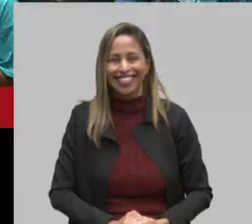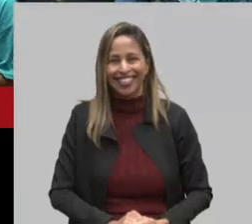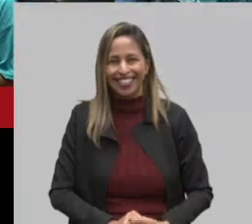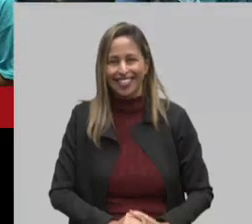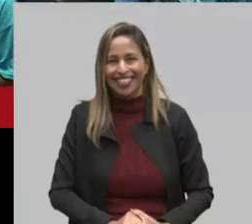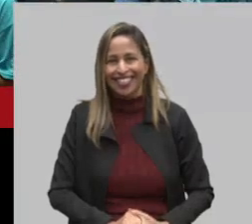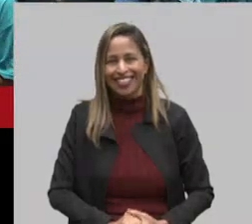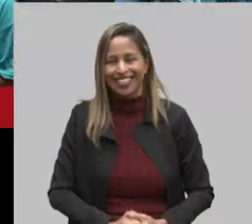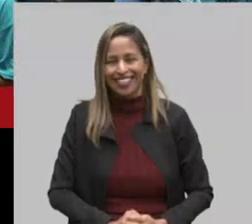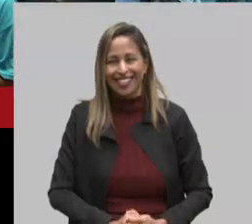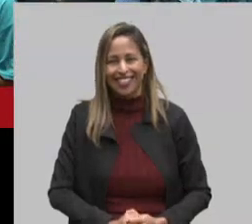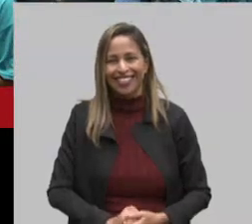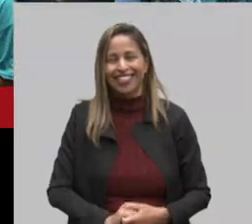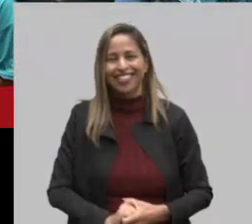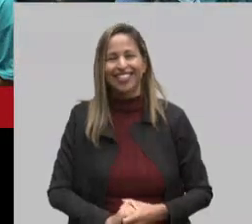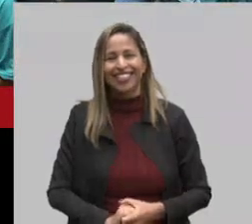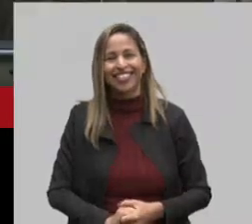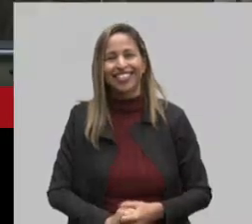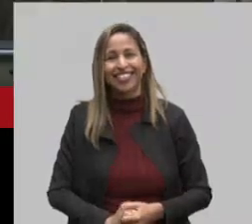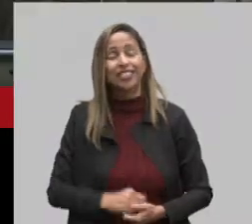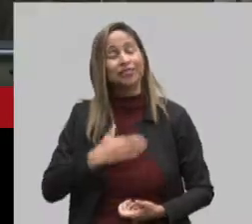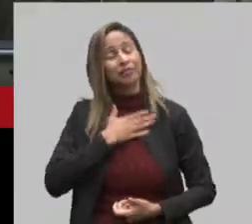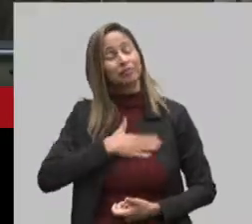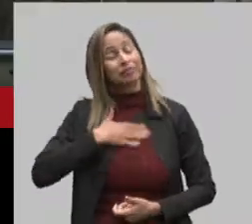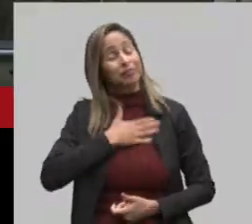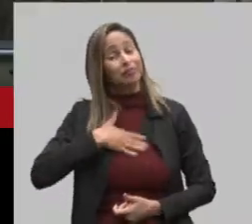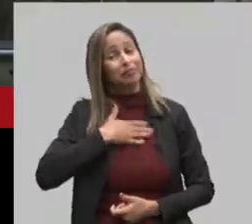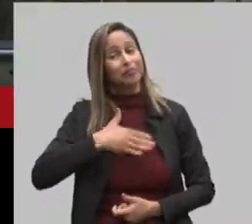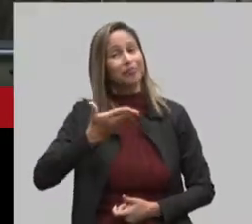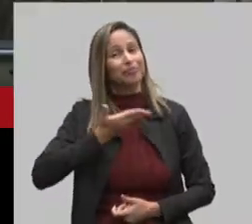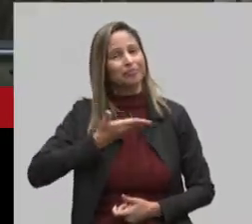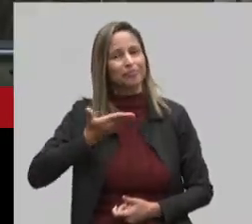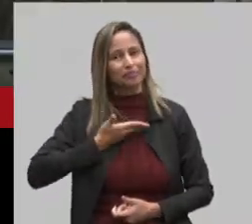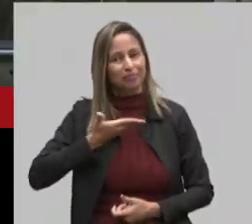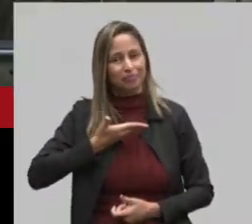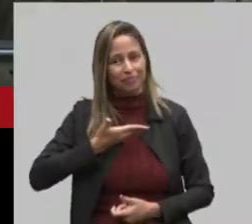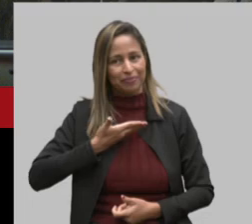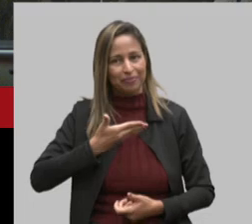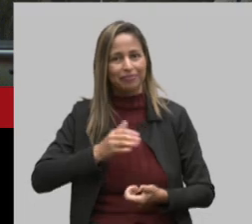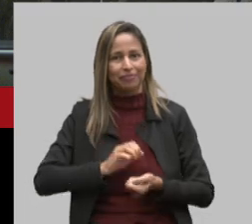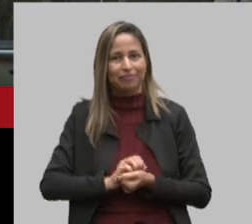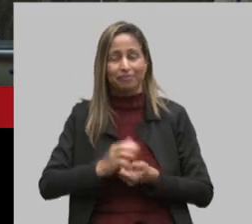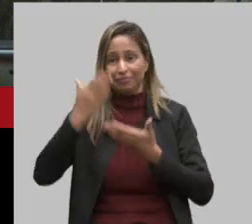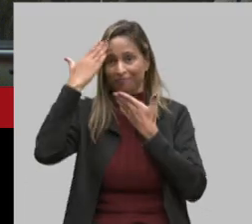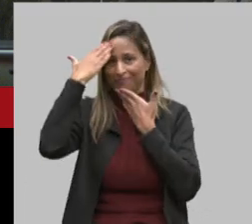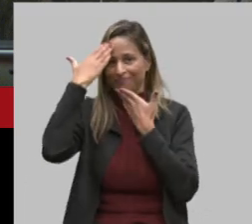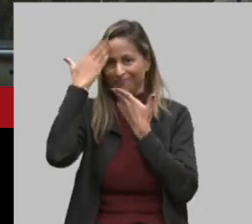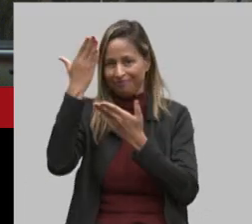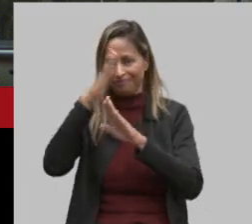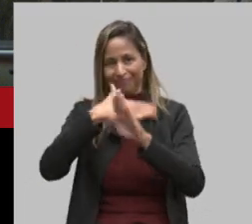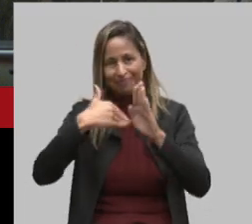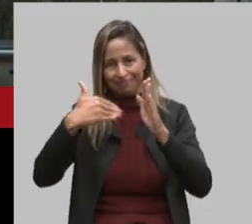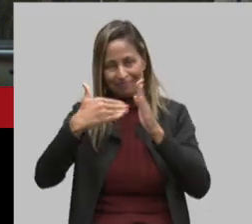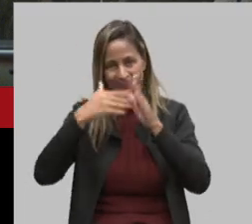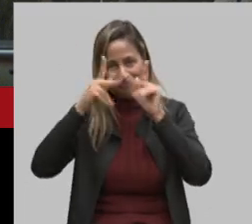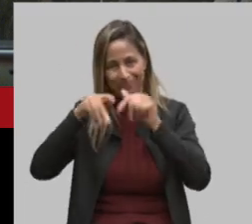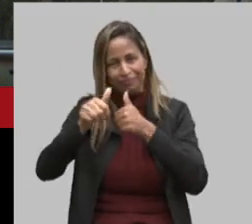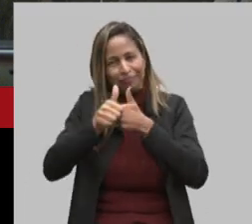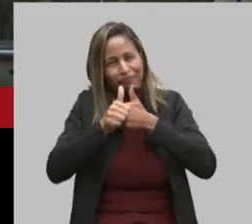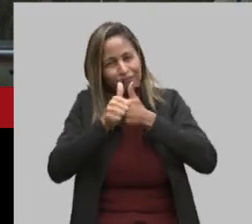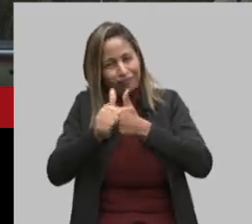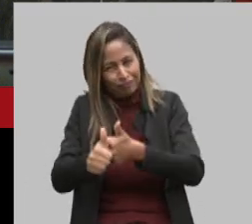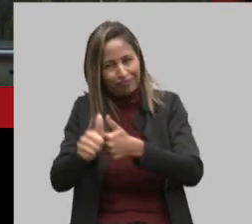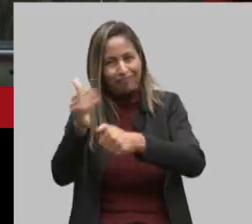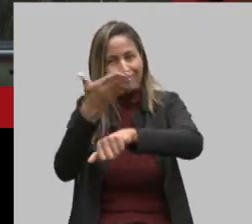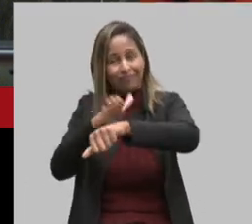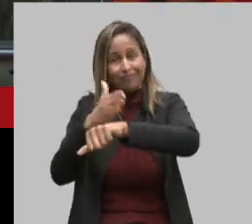Obrigado queridos colegas queridos coas agradecemos a todos vocês que acompanharam as nossas atividades